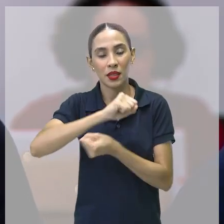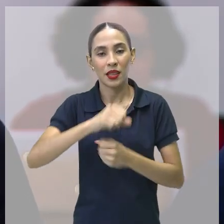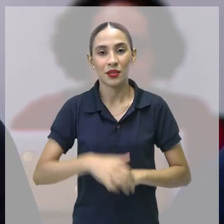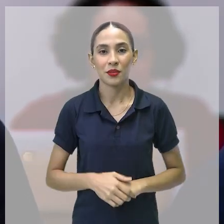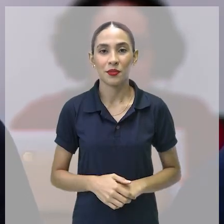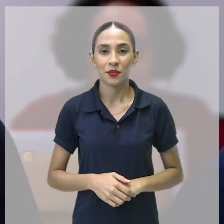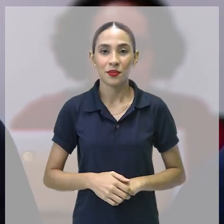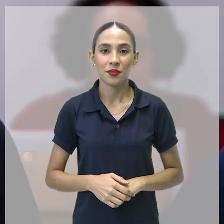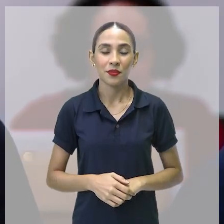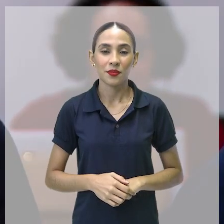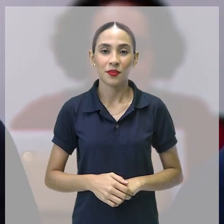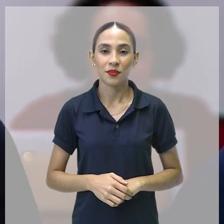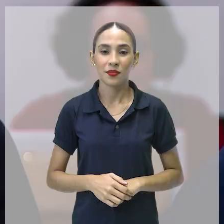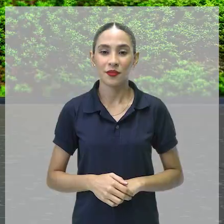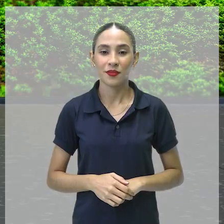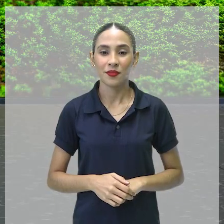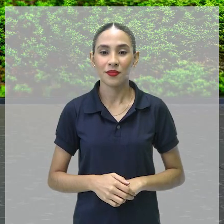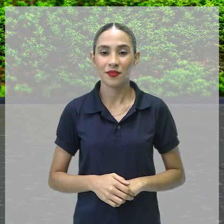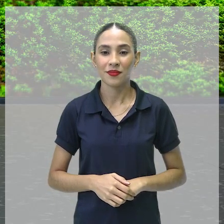sustentabilidade.